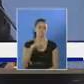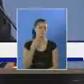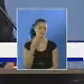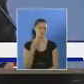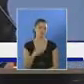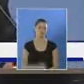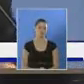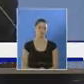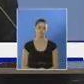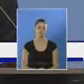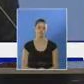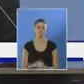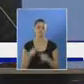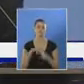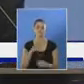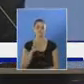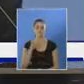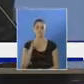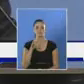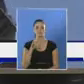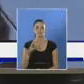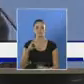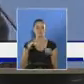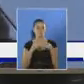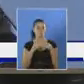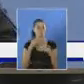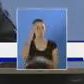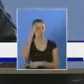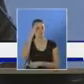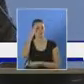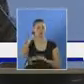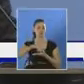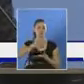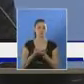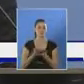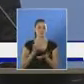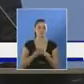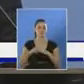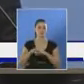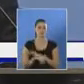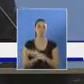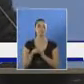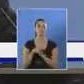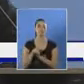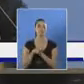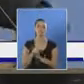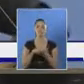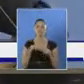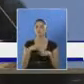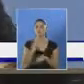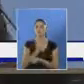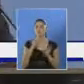Carneiro. A INDEC concorda, a INDEC entende, pelos seus estudos, que é viável, nós estaremos